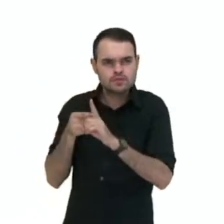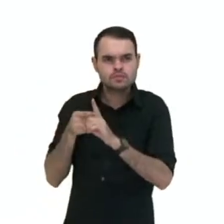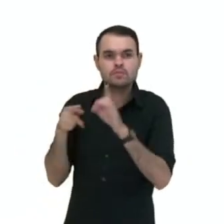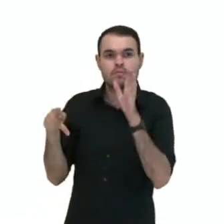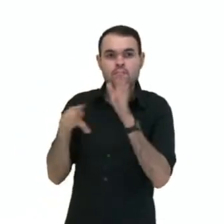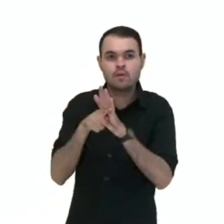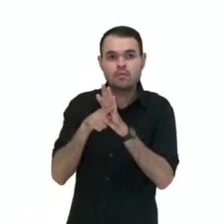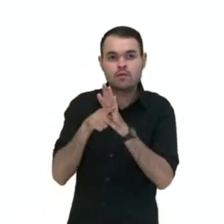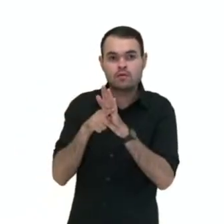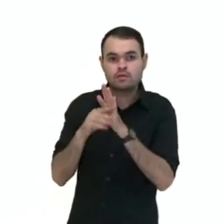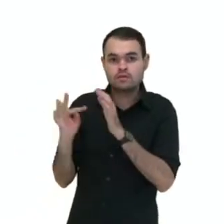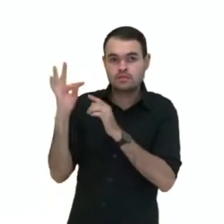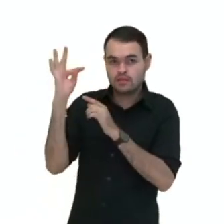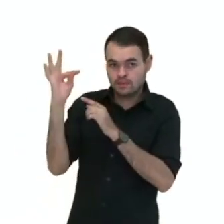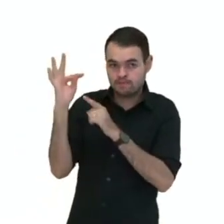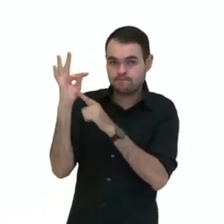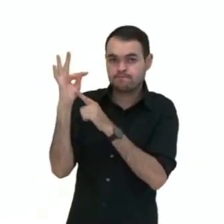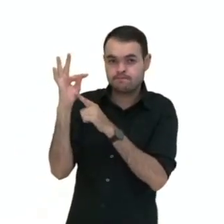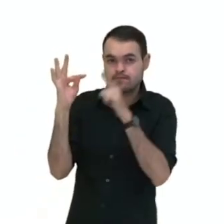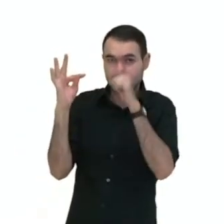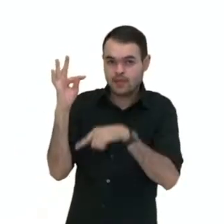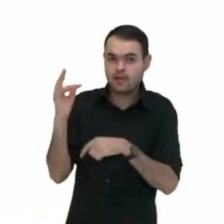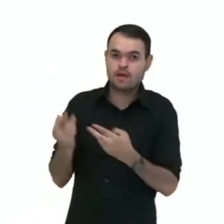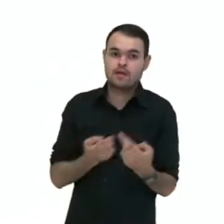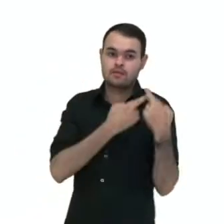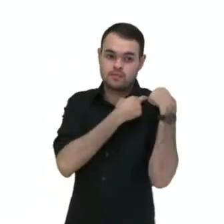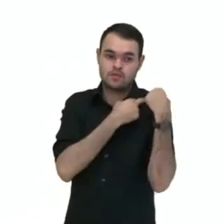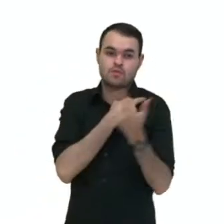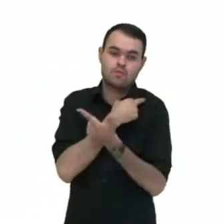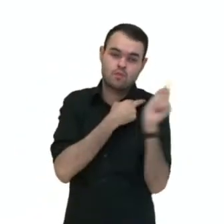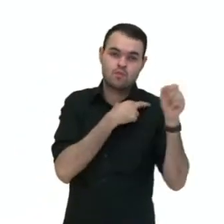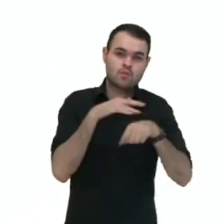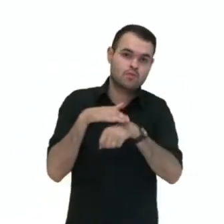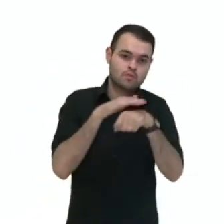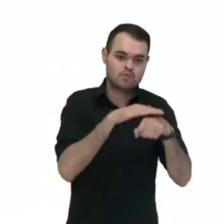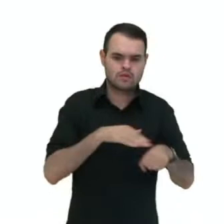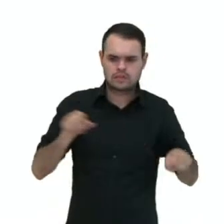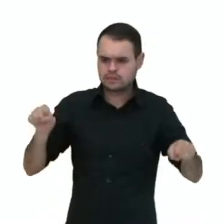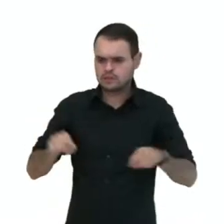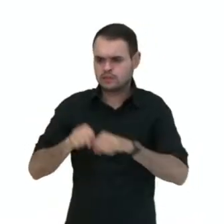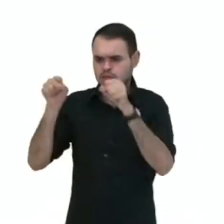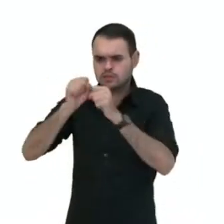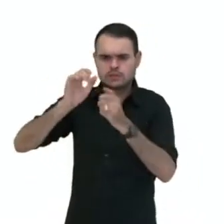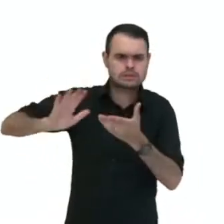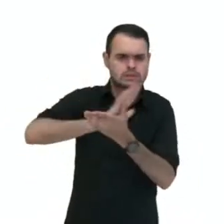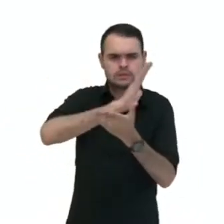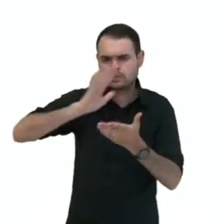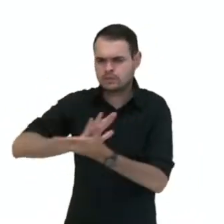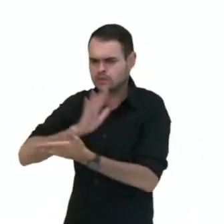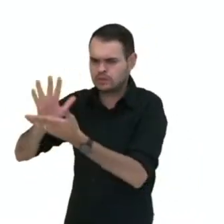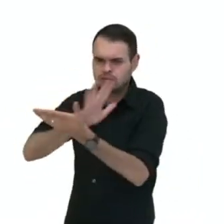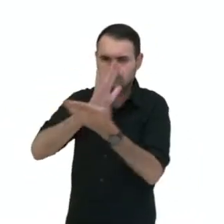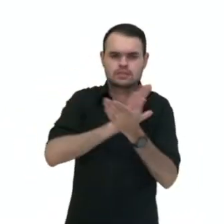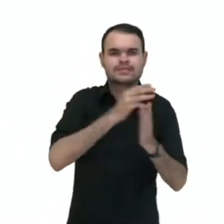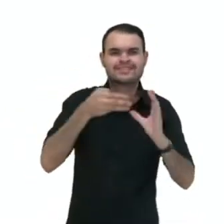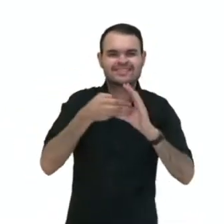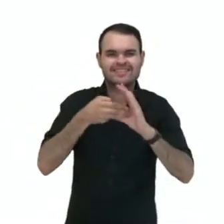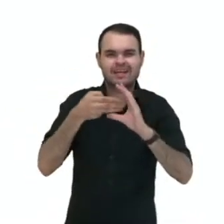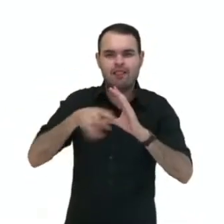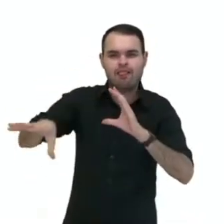são responsáveis, entre outras tarefas, por destruir células infectadas com o